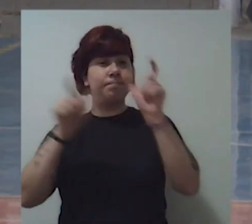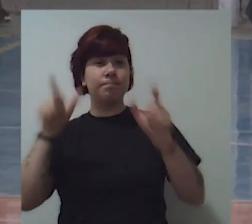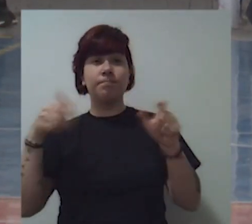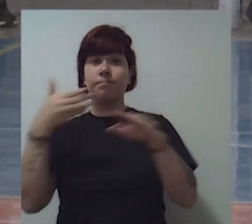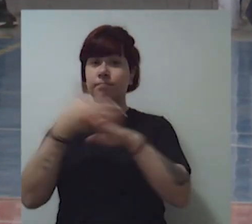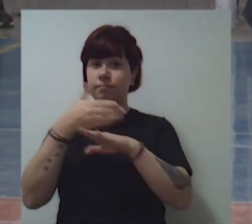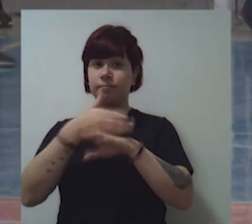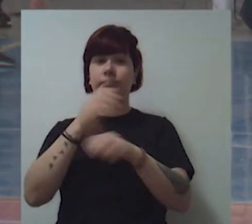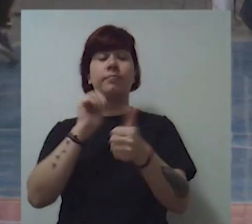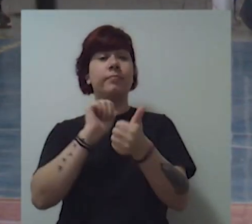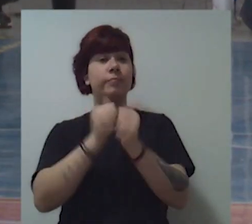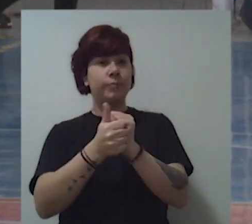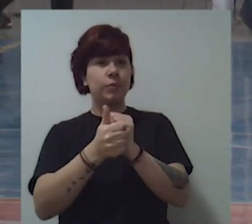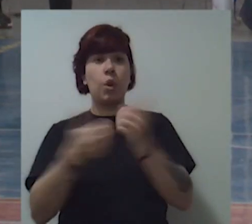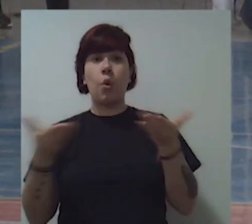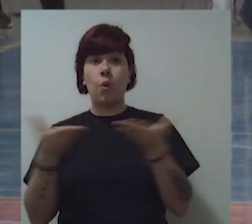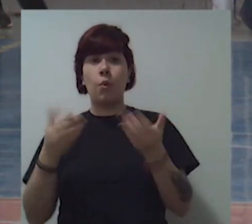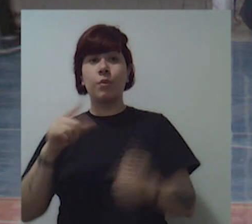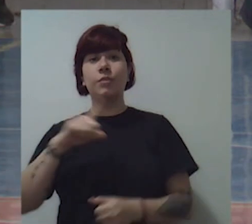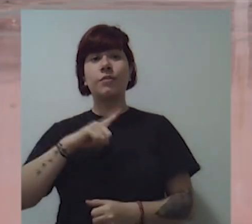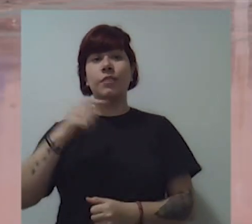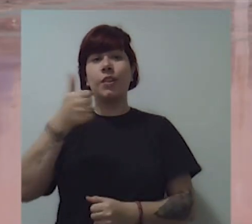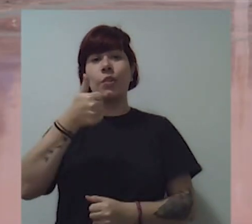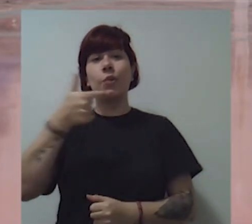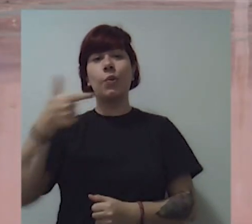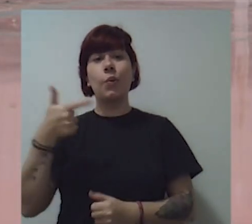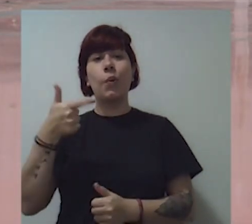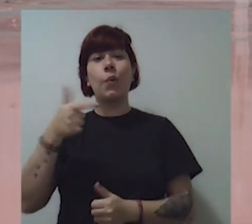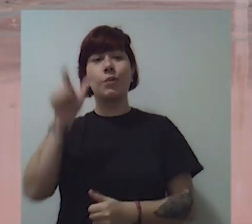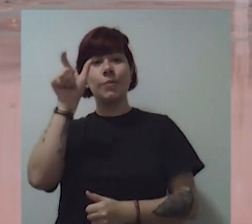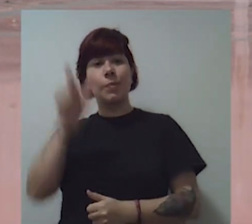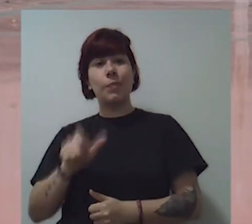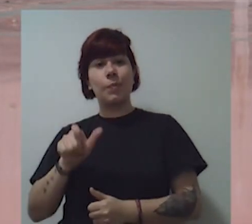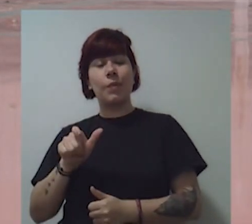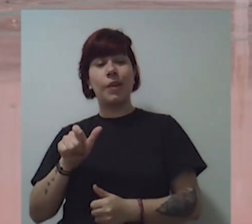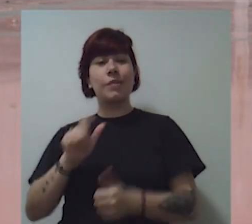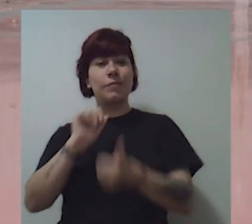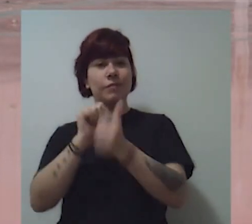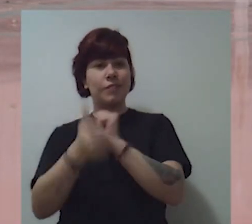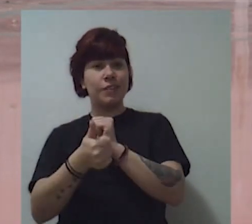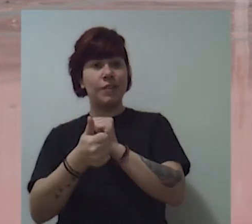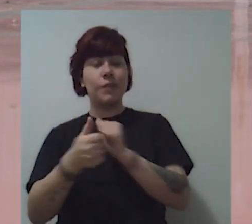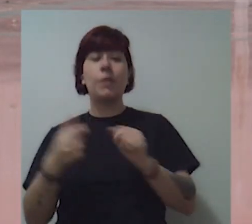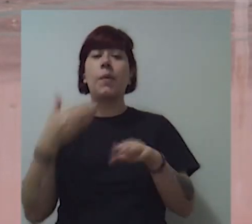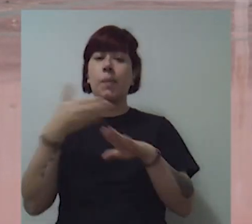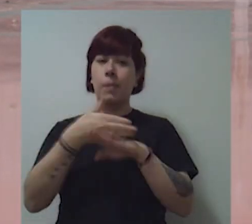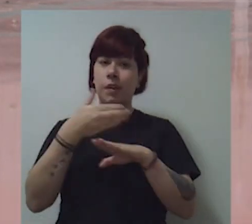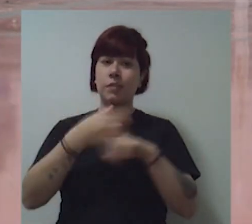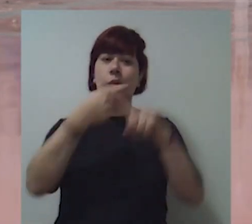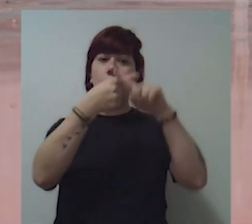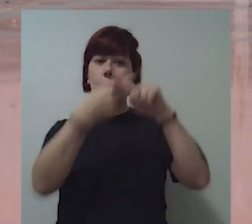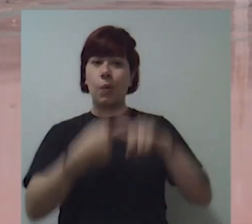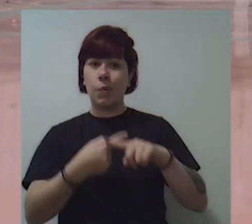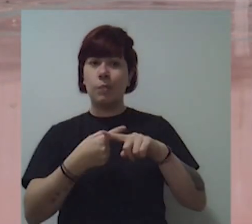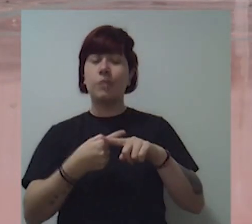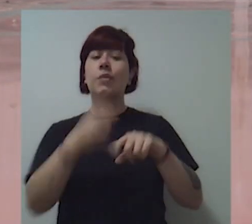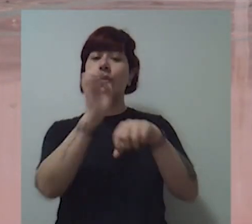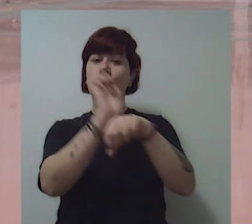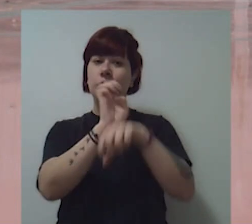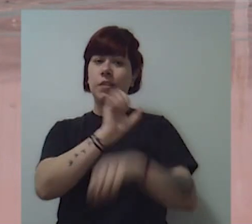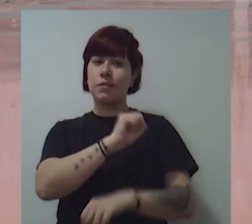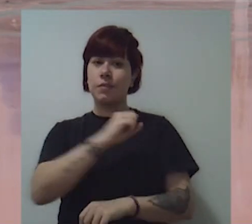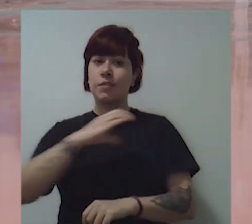pelo esporte. Atualmente, a equipe conta com 12 atletas que, inclusive, participam de competições estaduais e nacionais, como